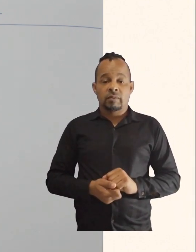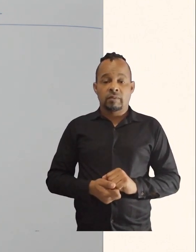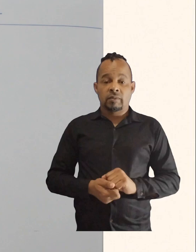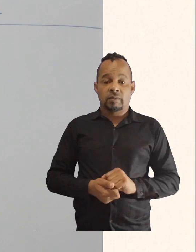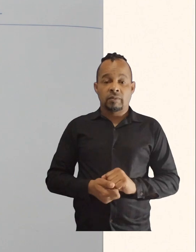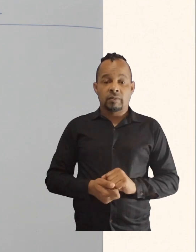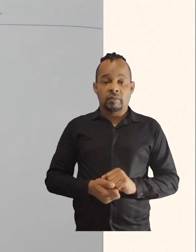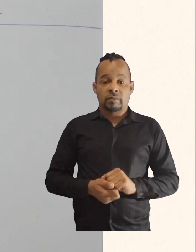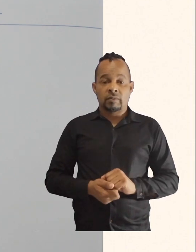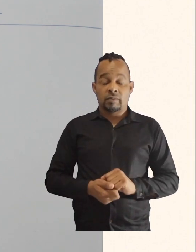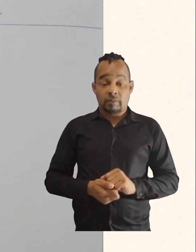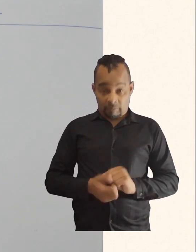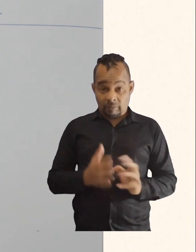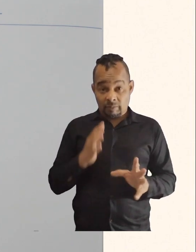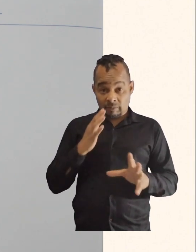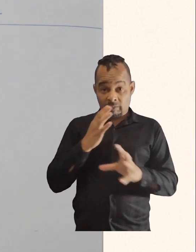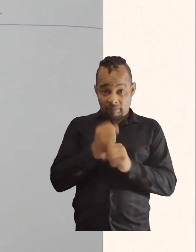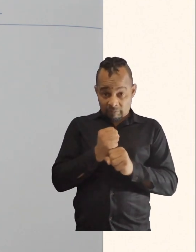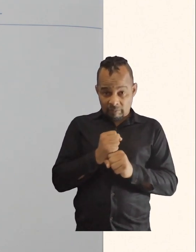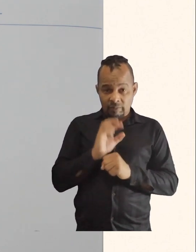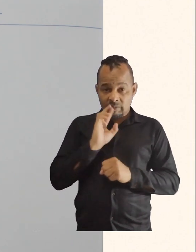0.